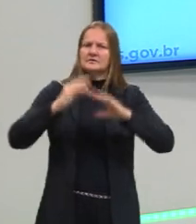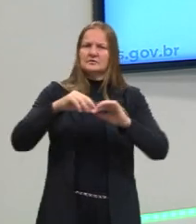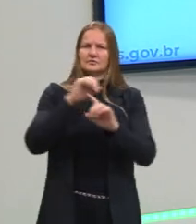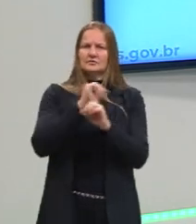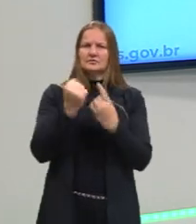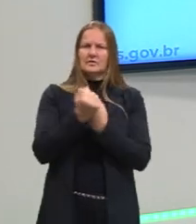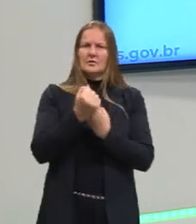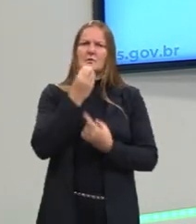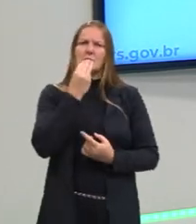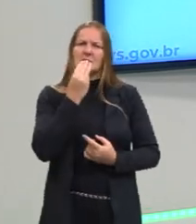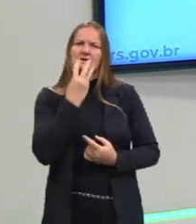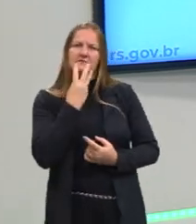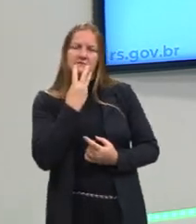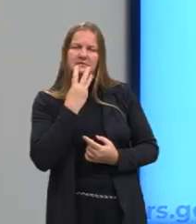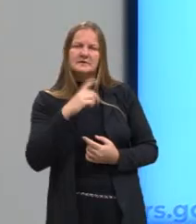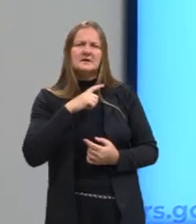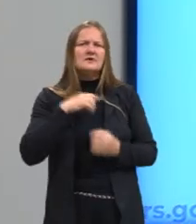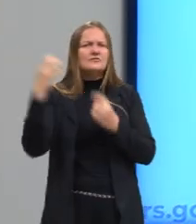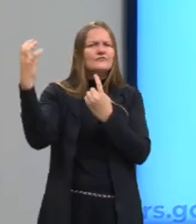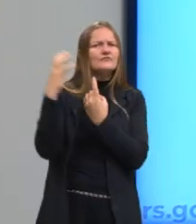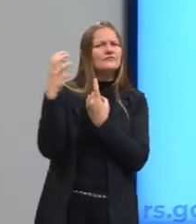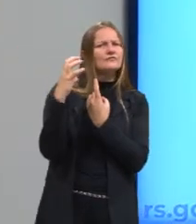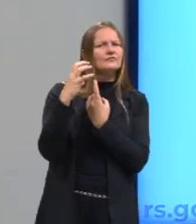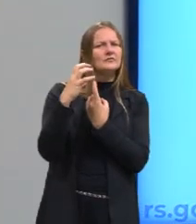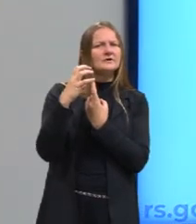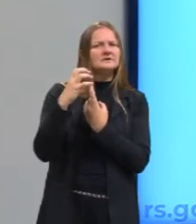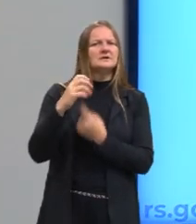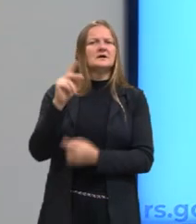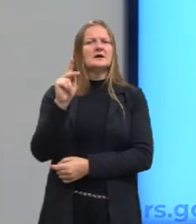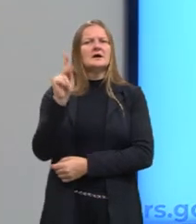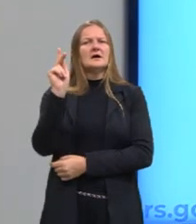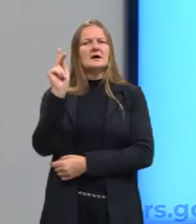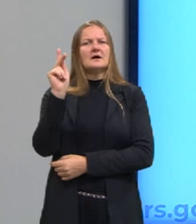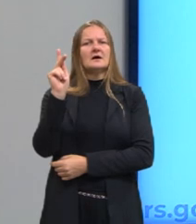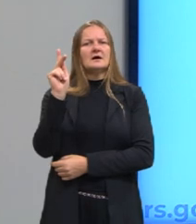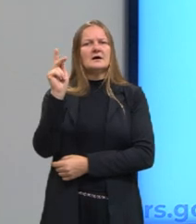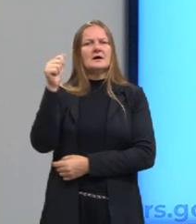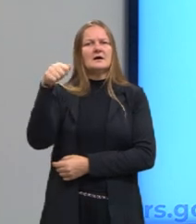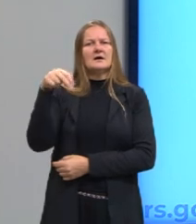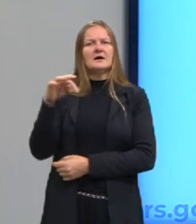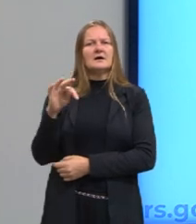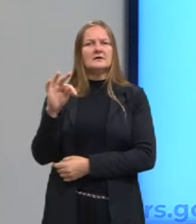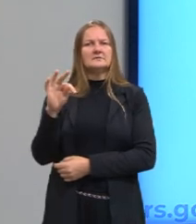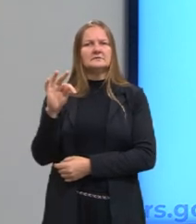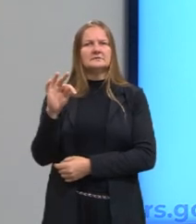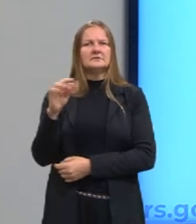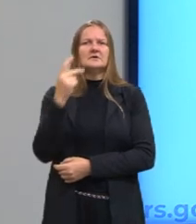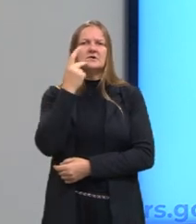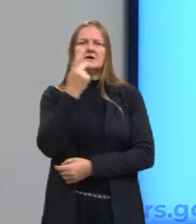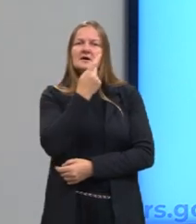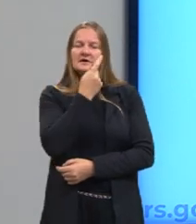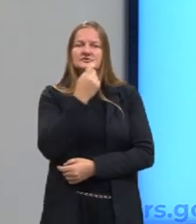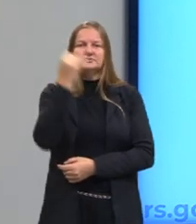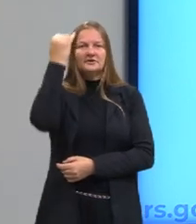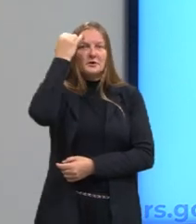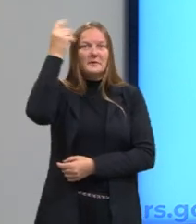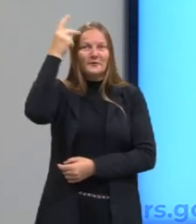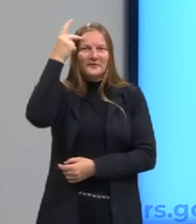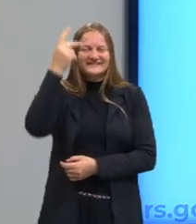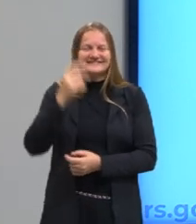pensamento do ver tem muita influência do cante que que nosso amigo immanuel Kant propõe